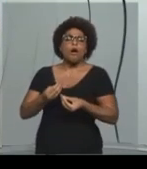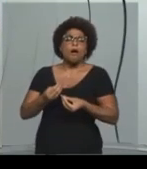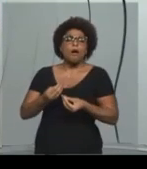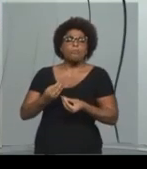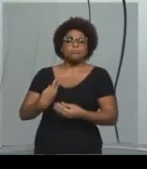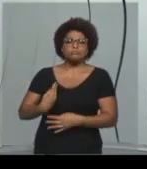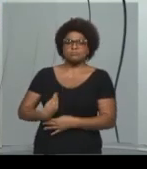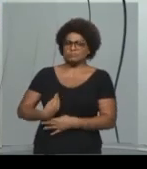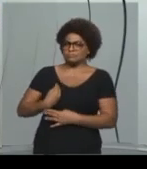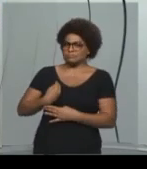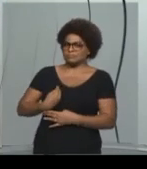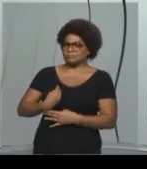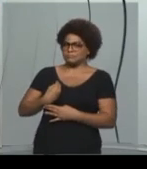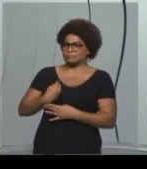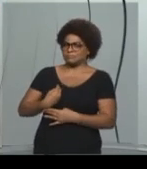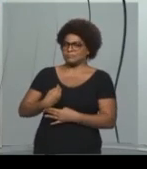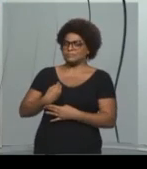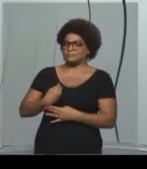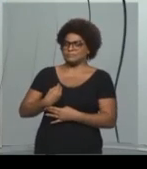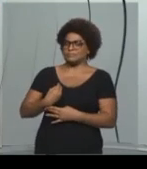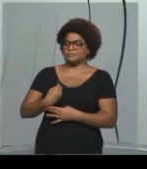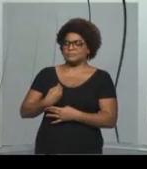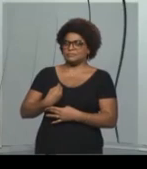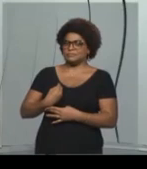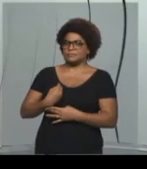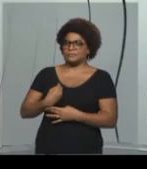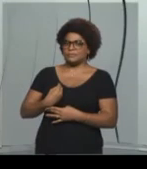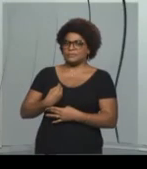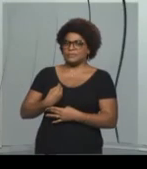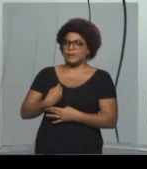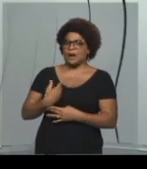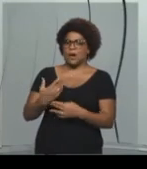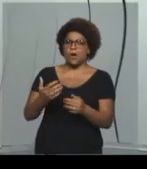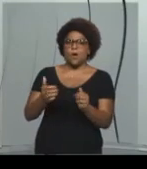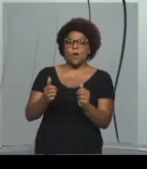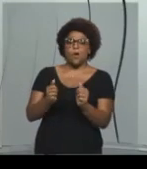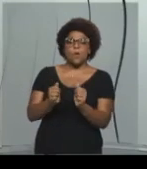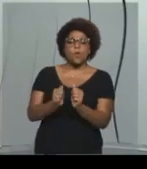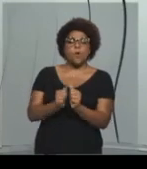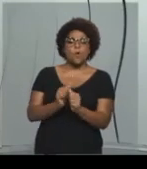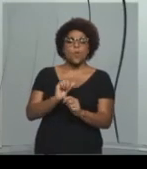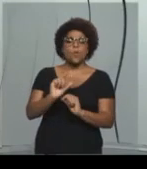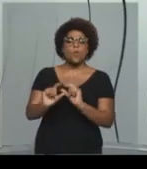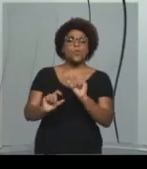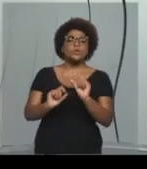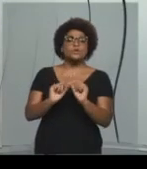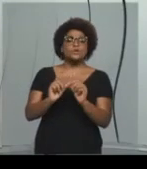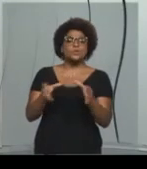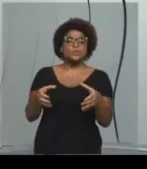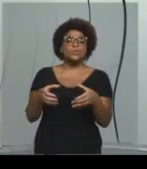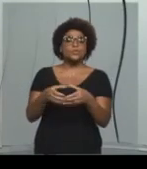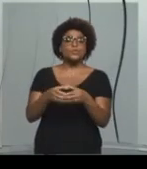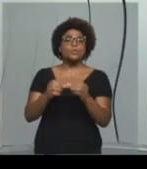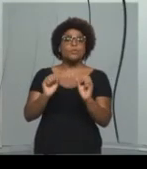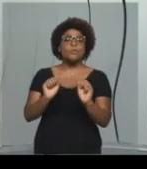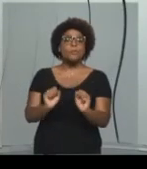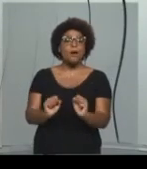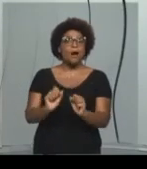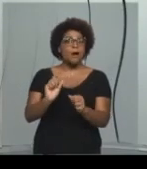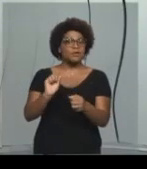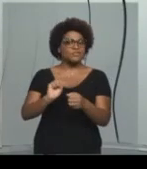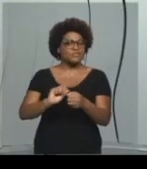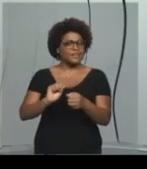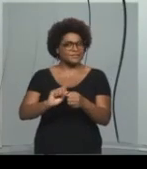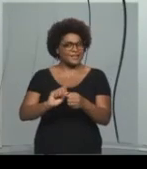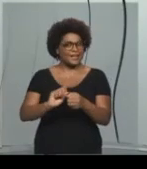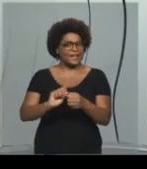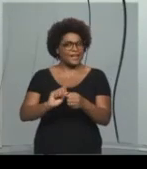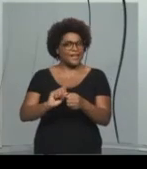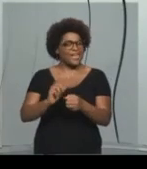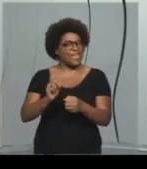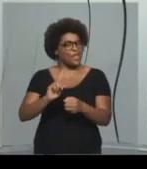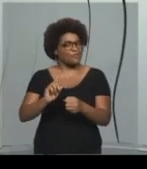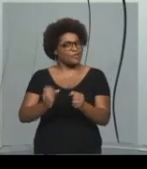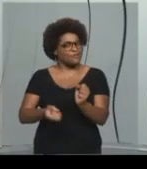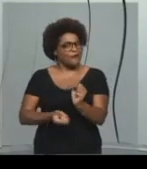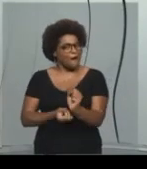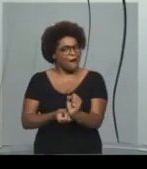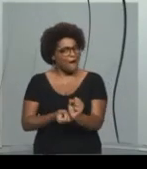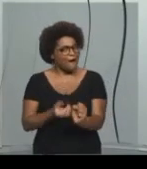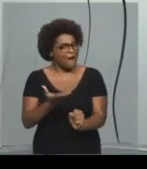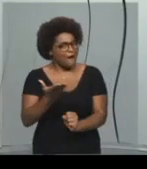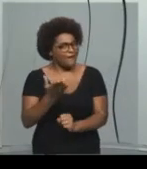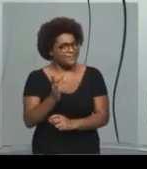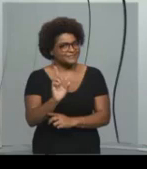a partir daquilo que eles podem fazer, né? É claro que eu não vou ficar dando spoiler aqui, mas